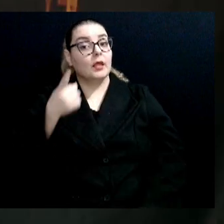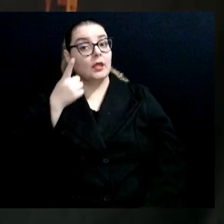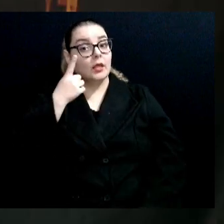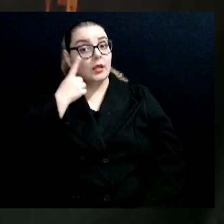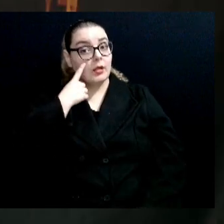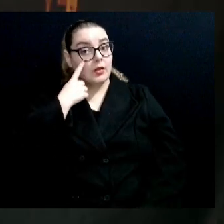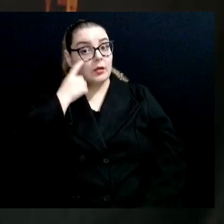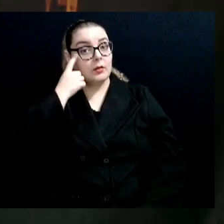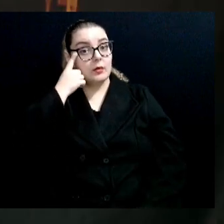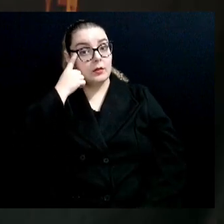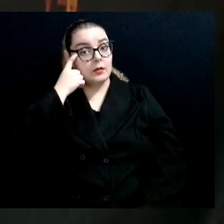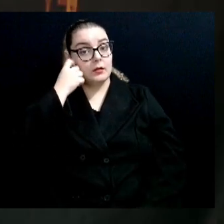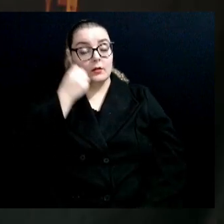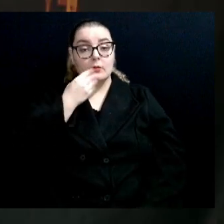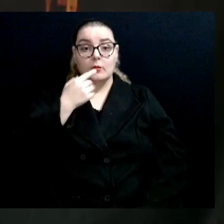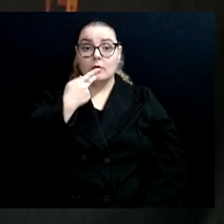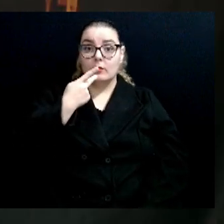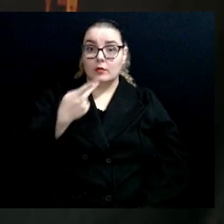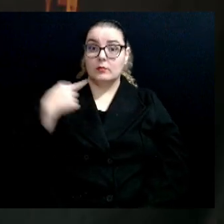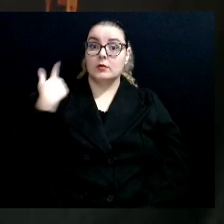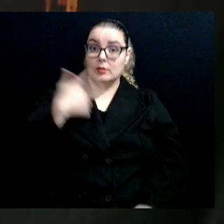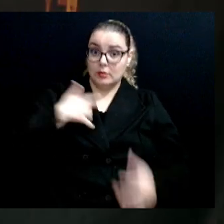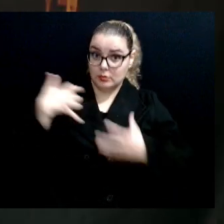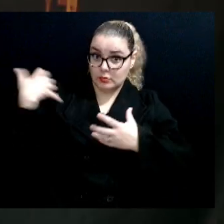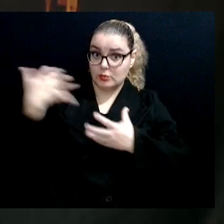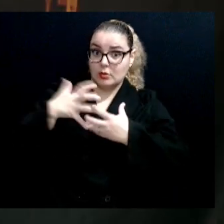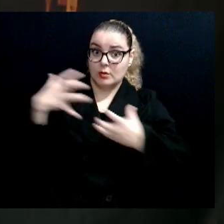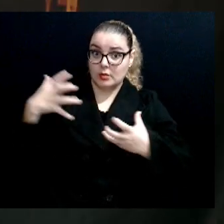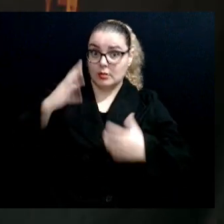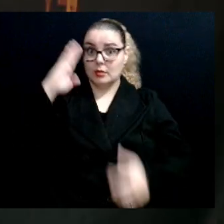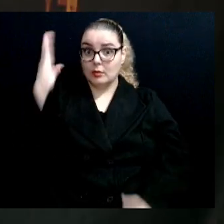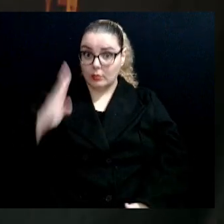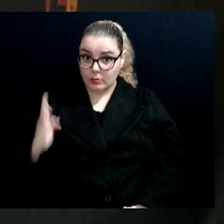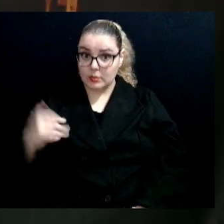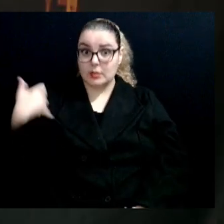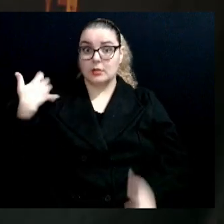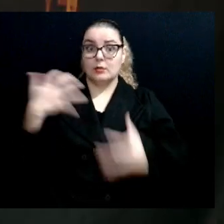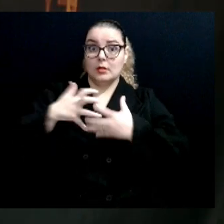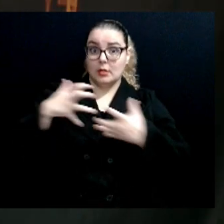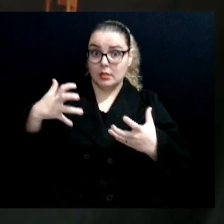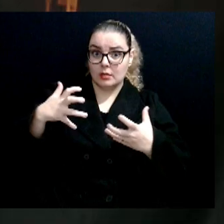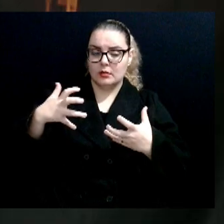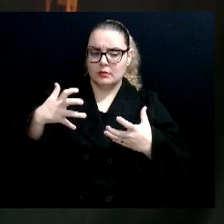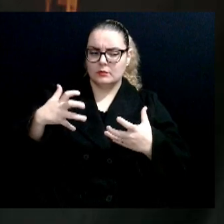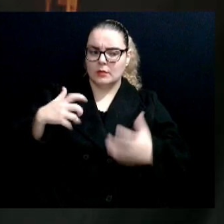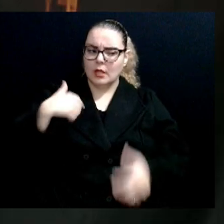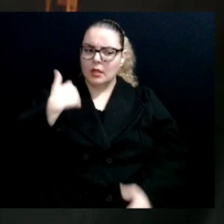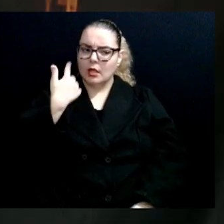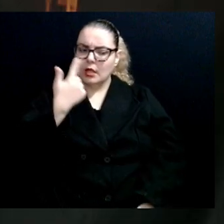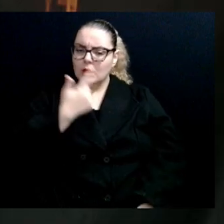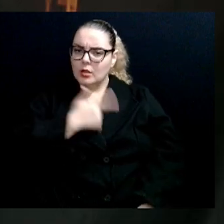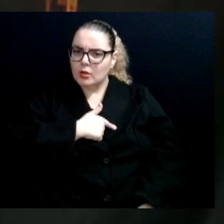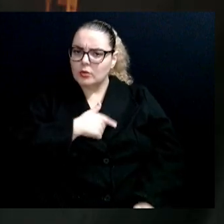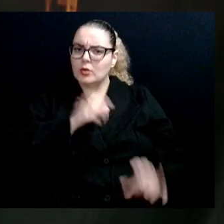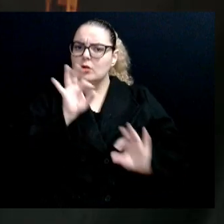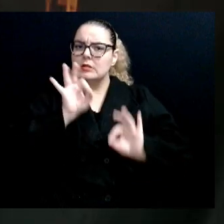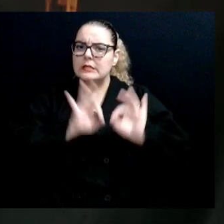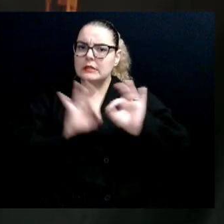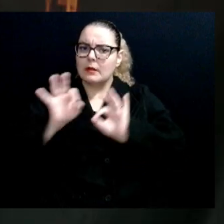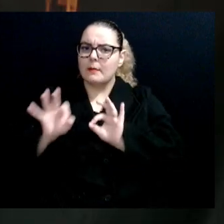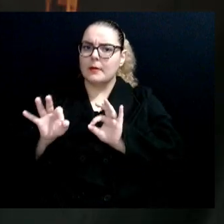nós estamos envelhecendo, o Brasil está envelhecendo. Será que nós estamos preparando o